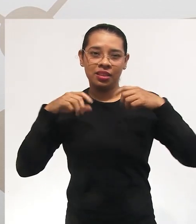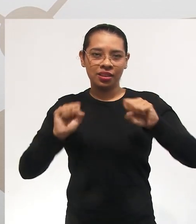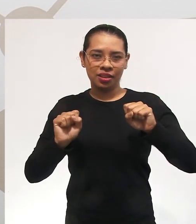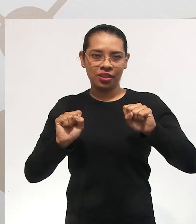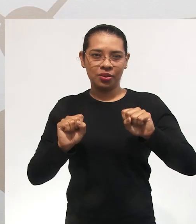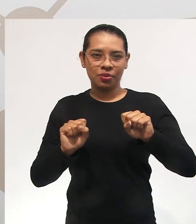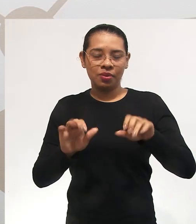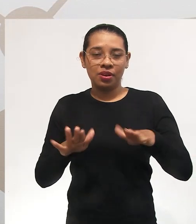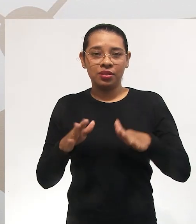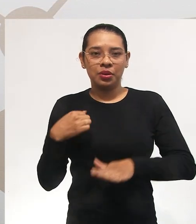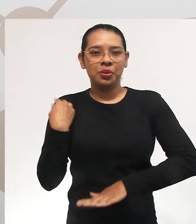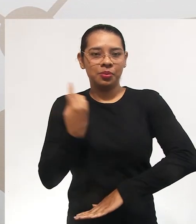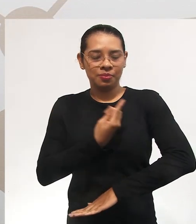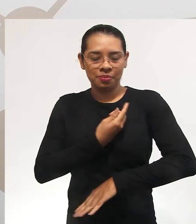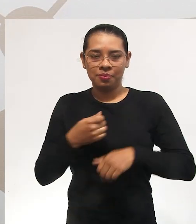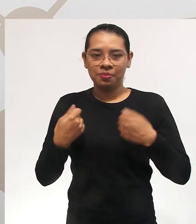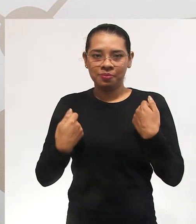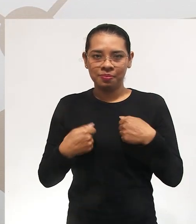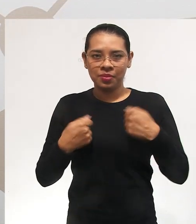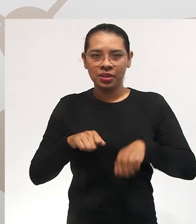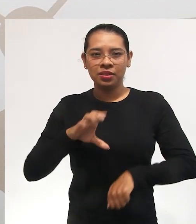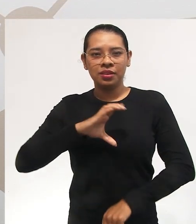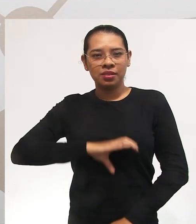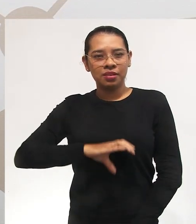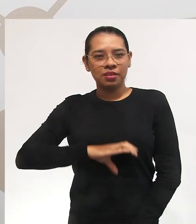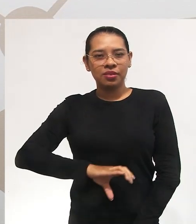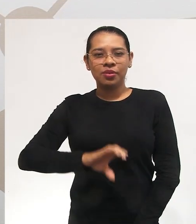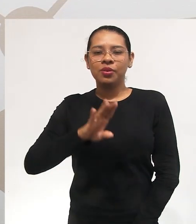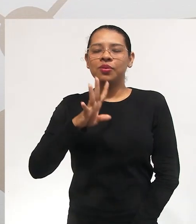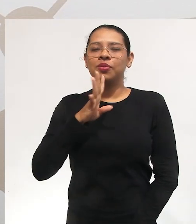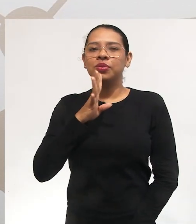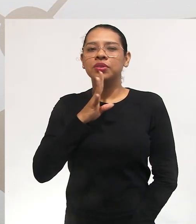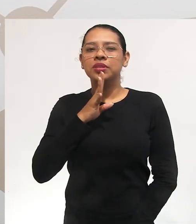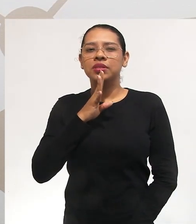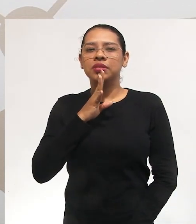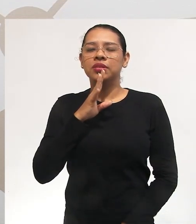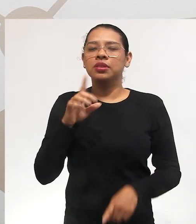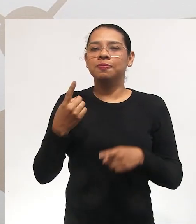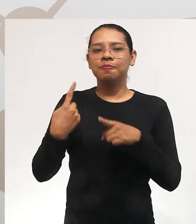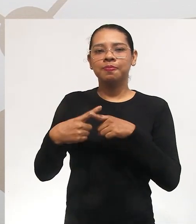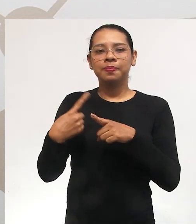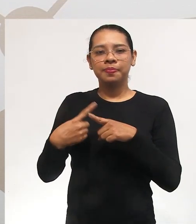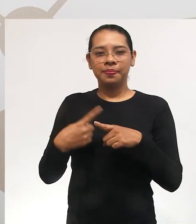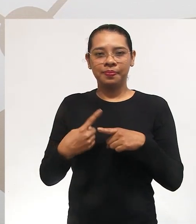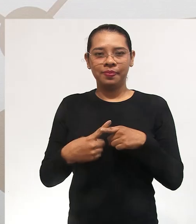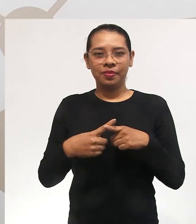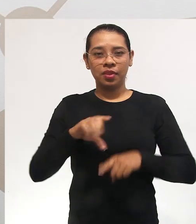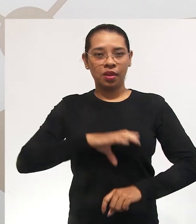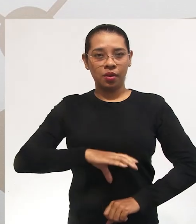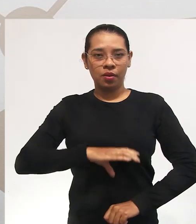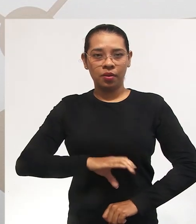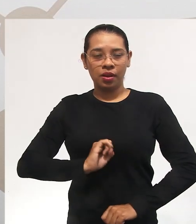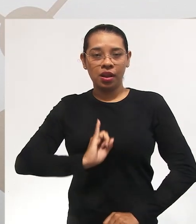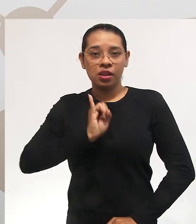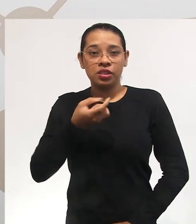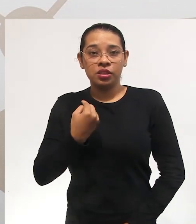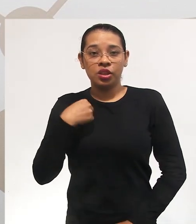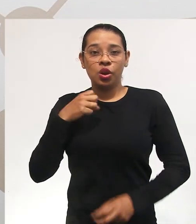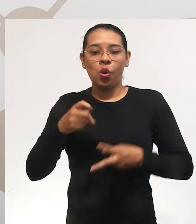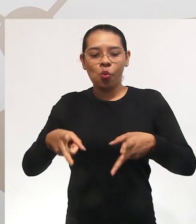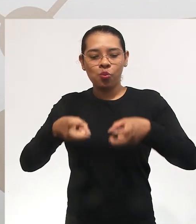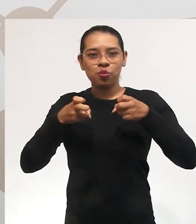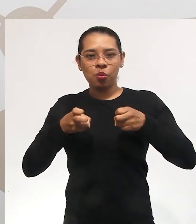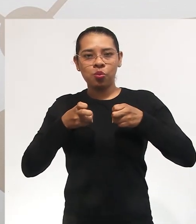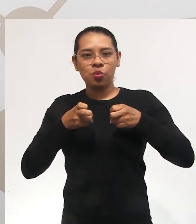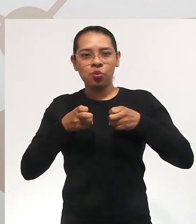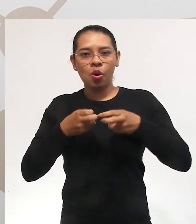é possível estarmos à margem do processo. E por que a importância também da língua portuguesa? Se eu não me aproprio